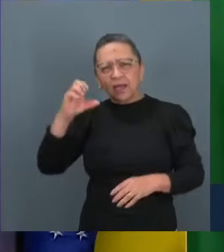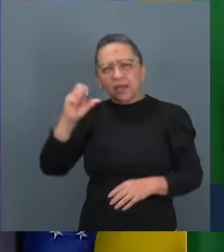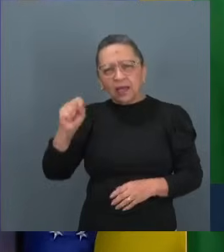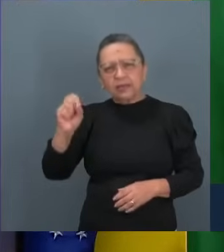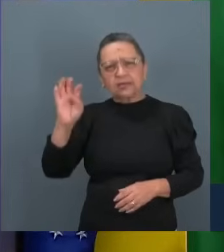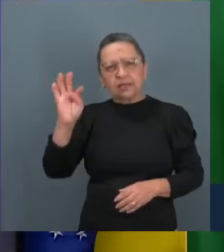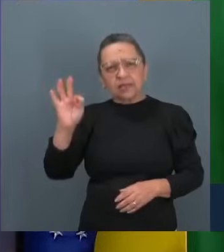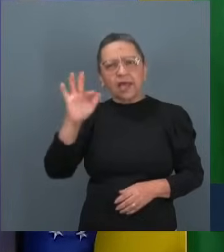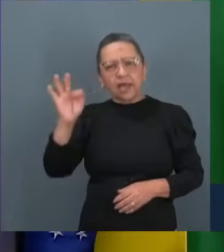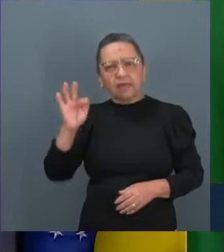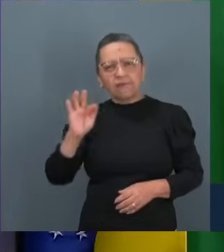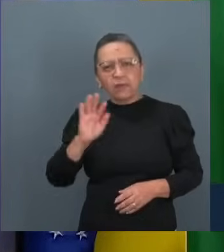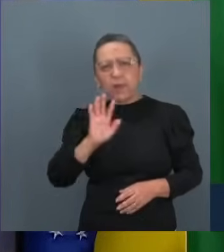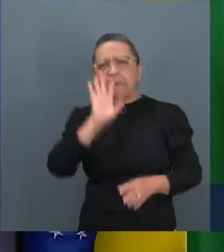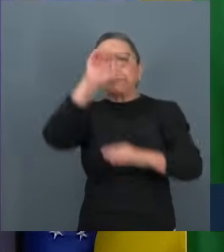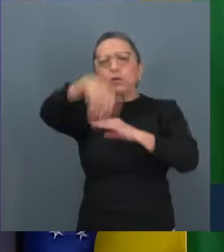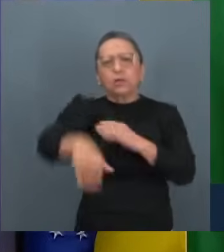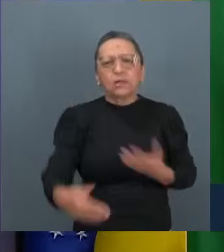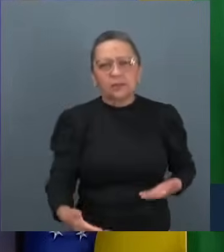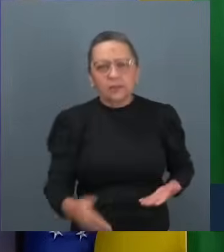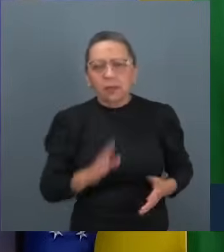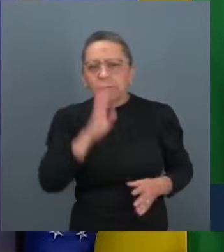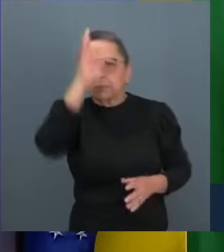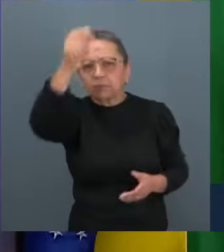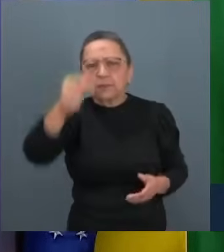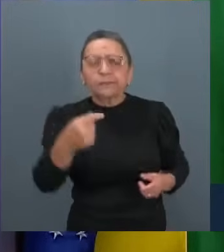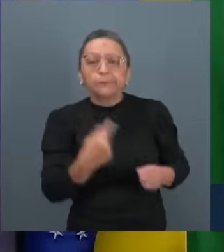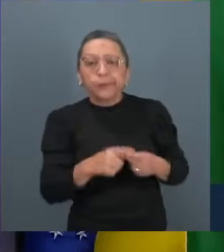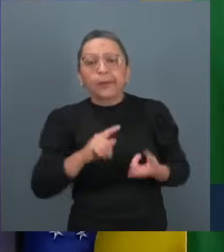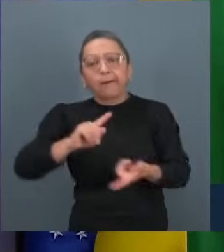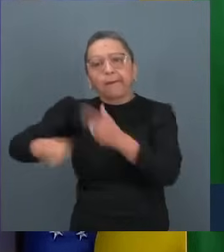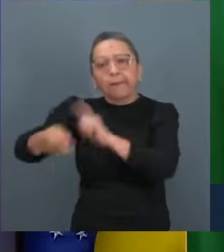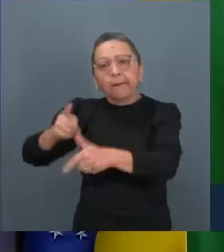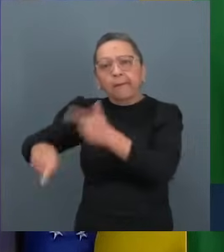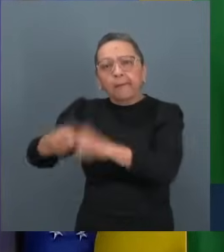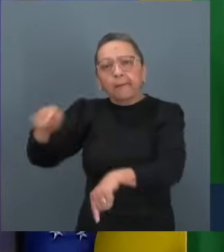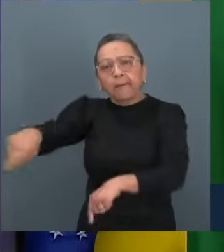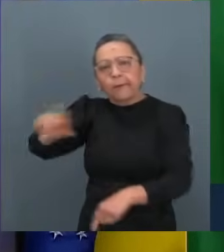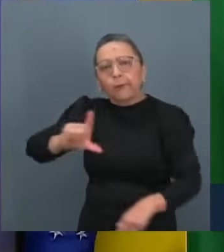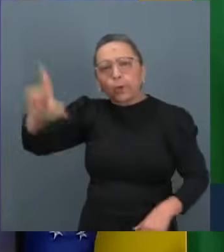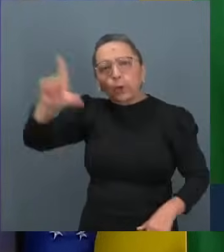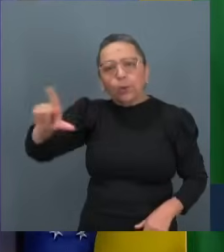alinhado político e ideologicamente com esse governo. Lula, governo